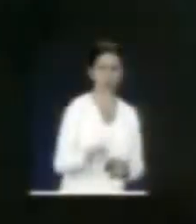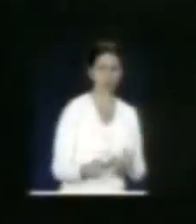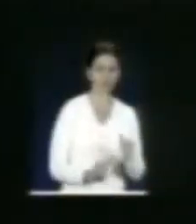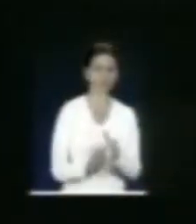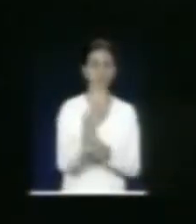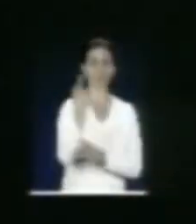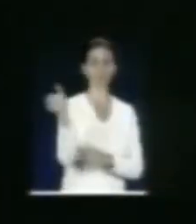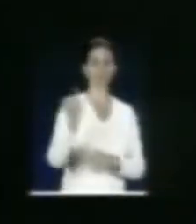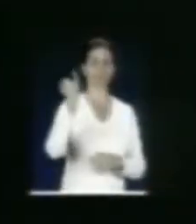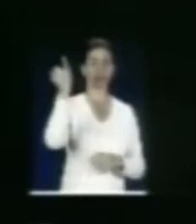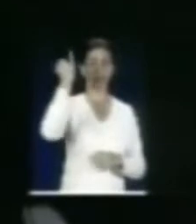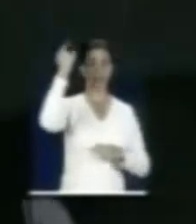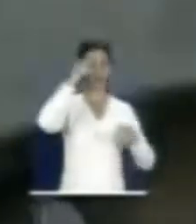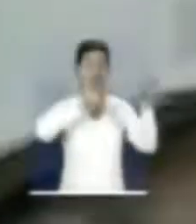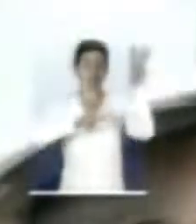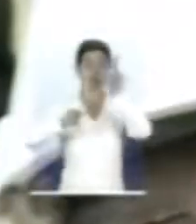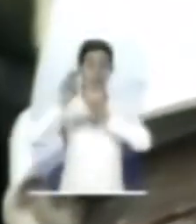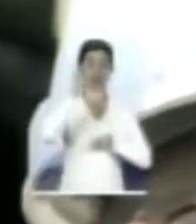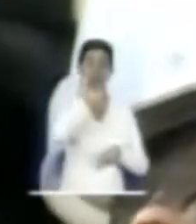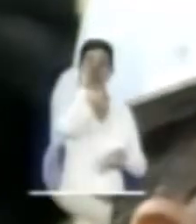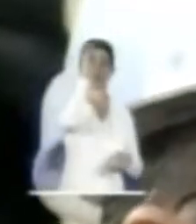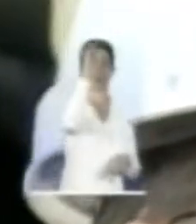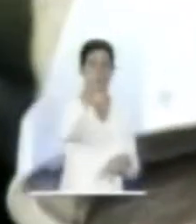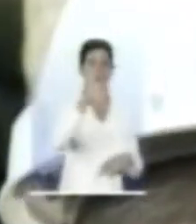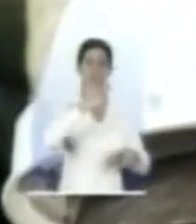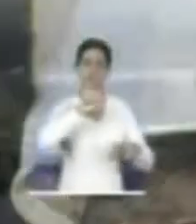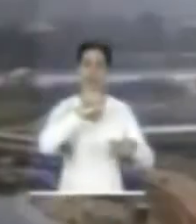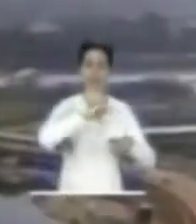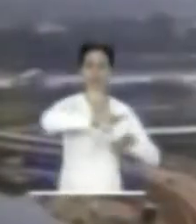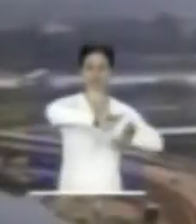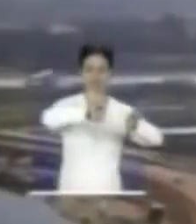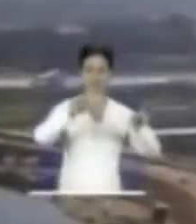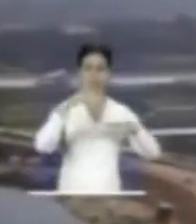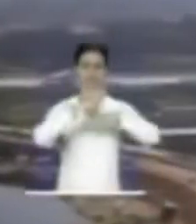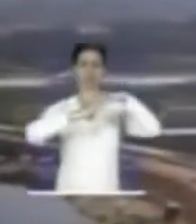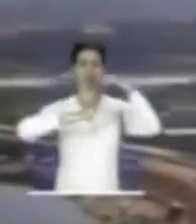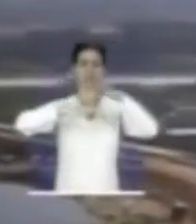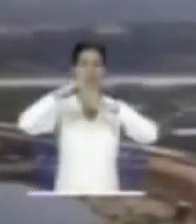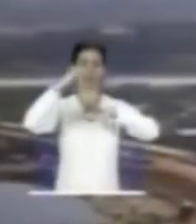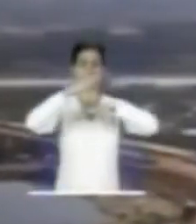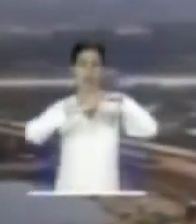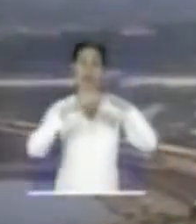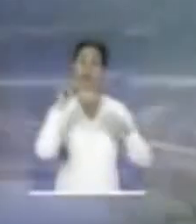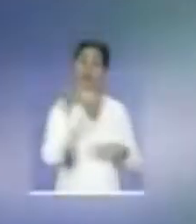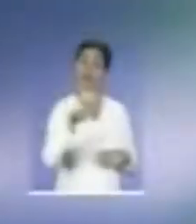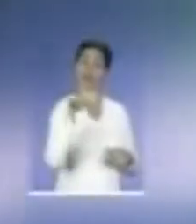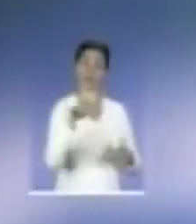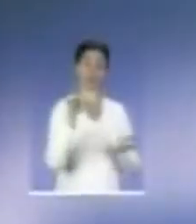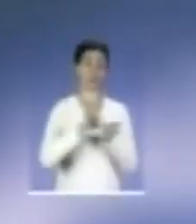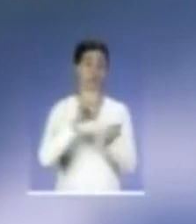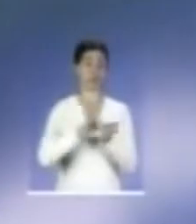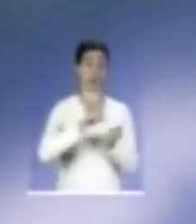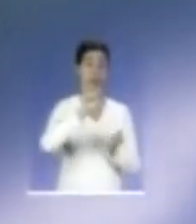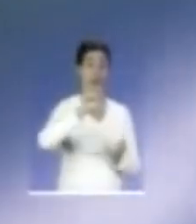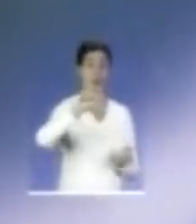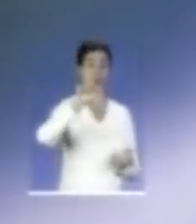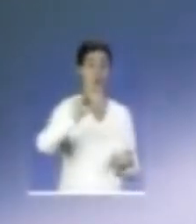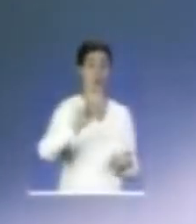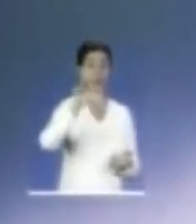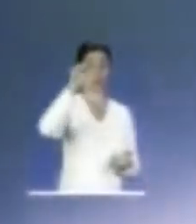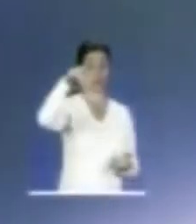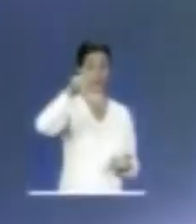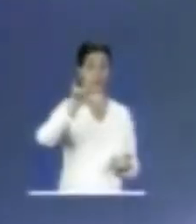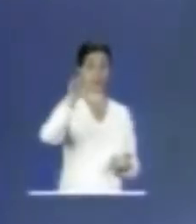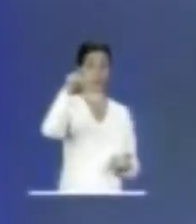Gente em primeiro lugar. Visão de futuro. Obras para gerar empregos. Este é